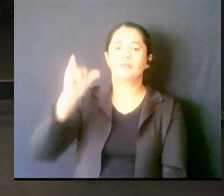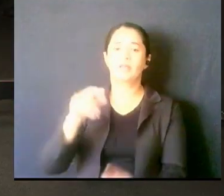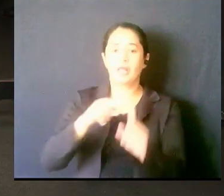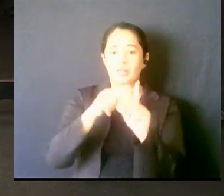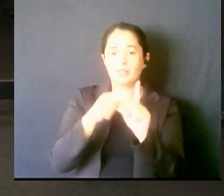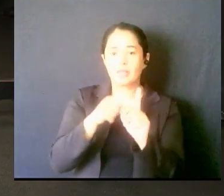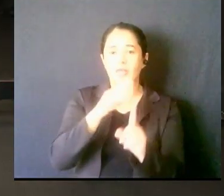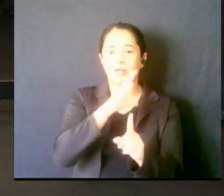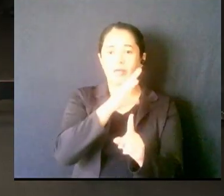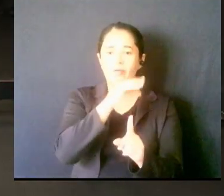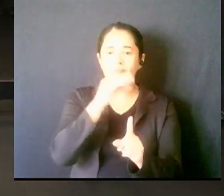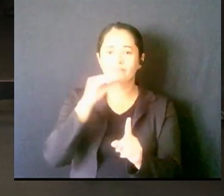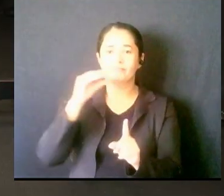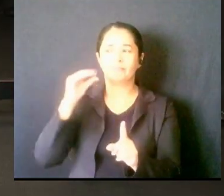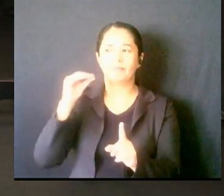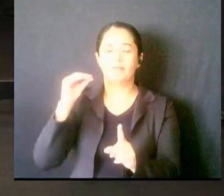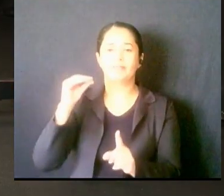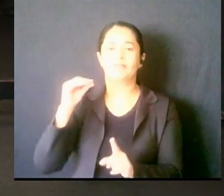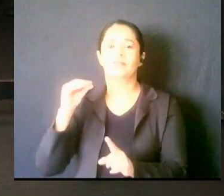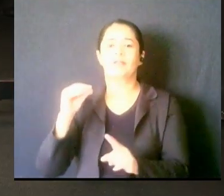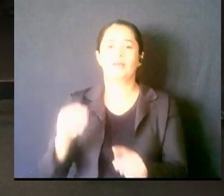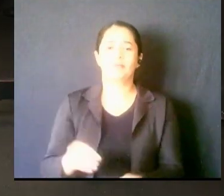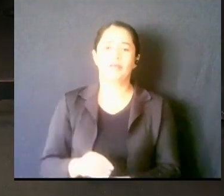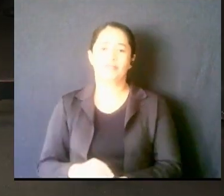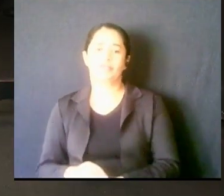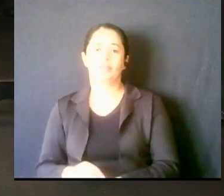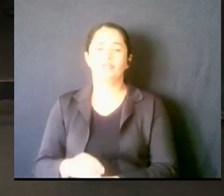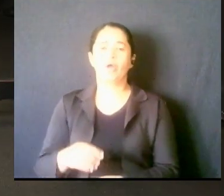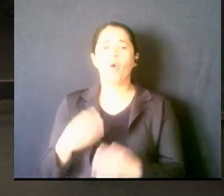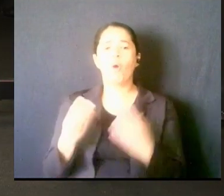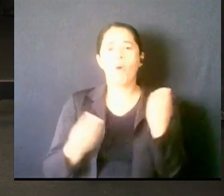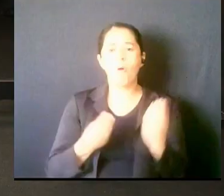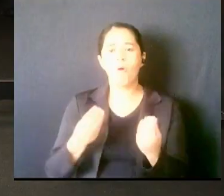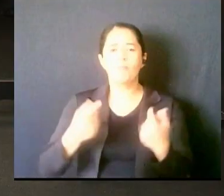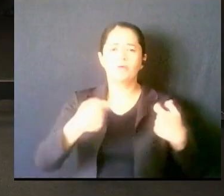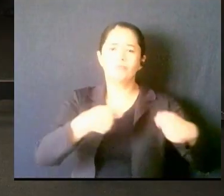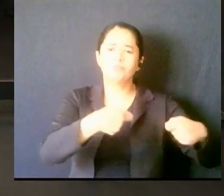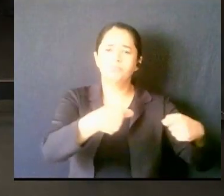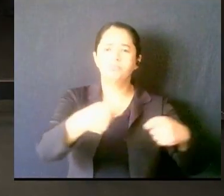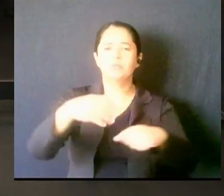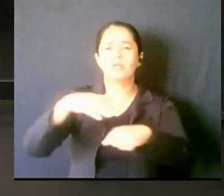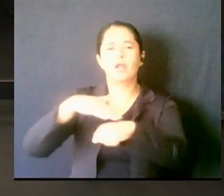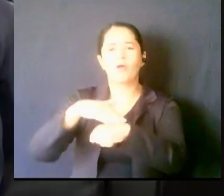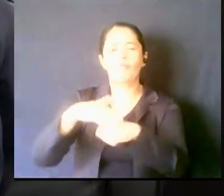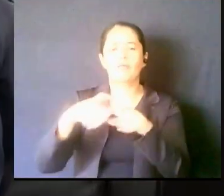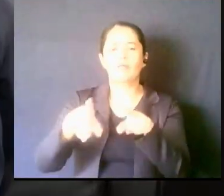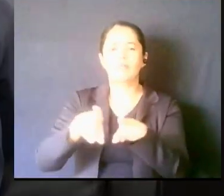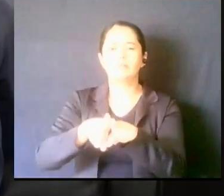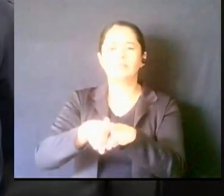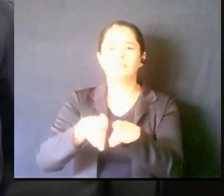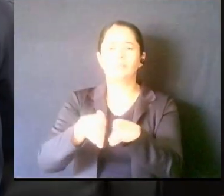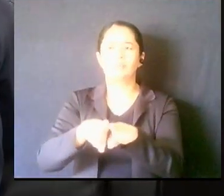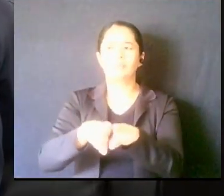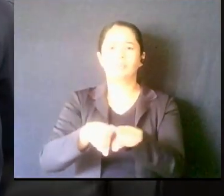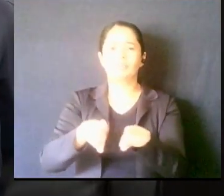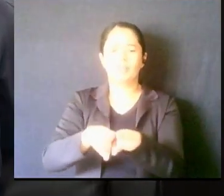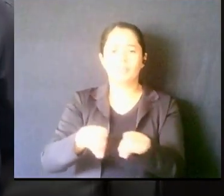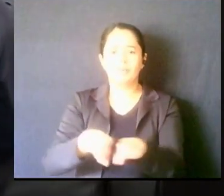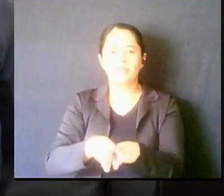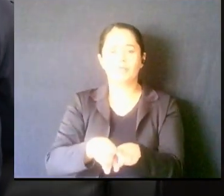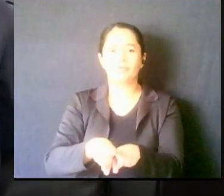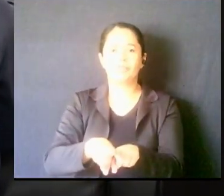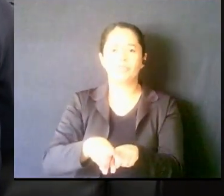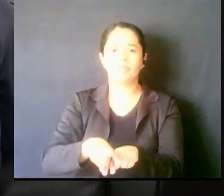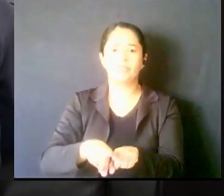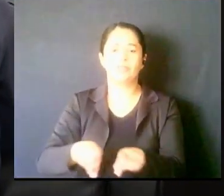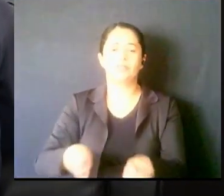gostaria que a senhora tecesse seu comentário referente à necessidade dessa conversa também. Indo no ponto do que o Rodolfo falou,